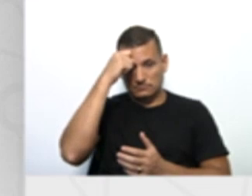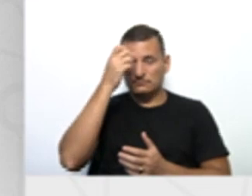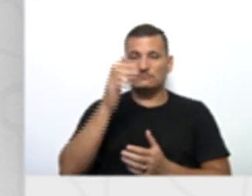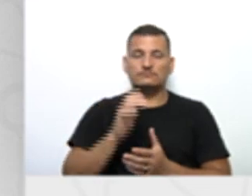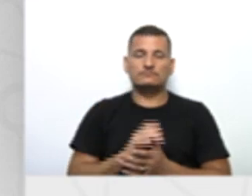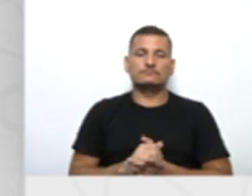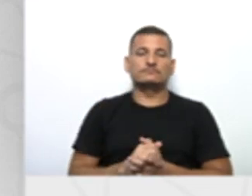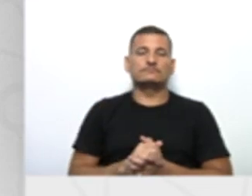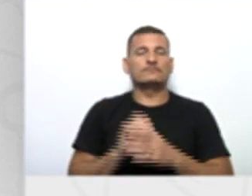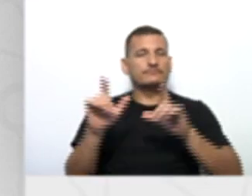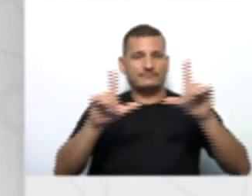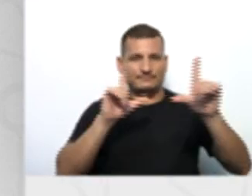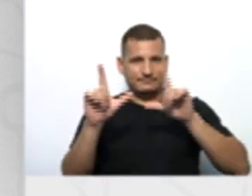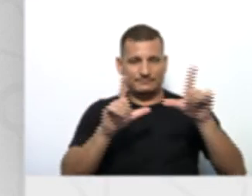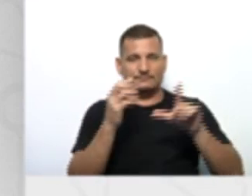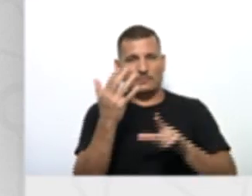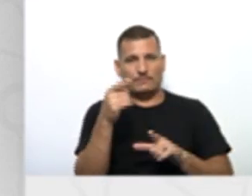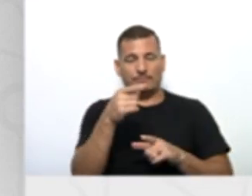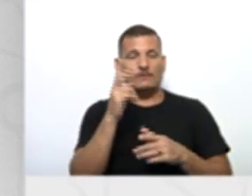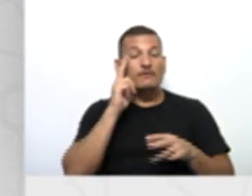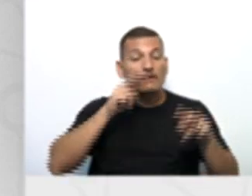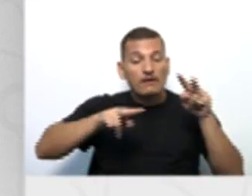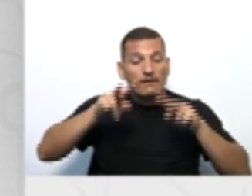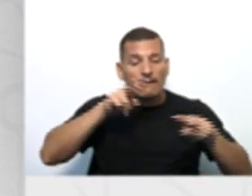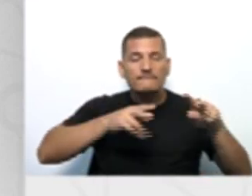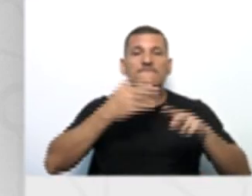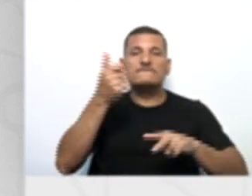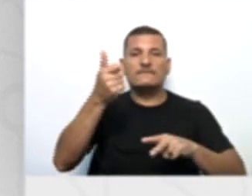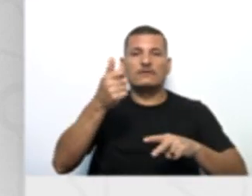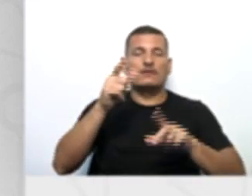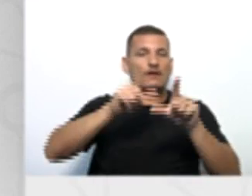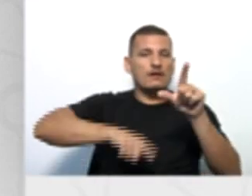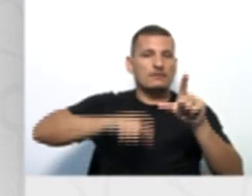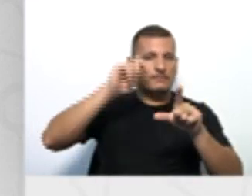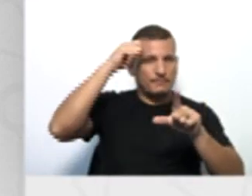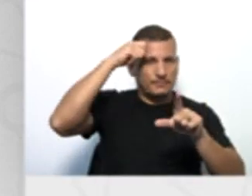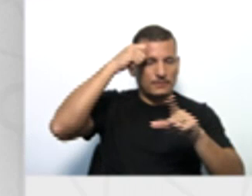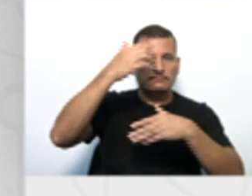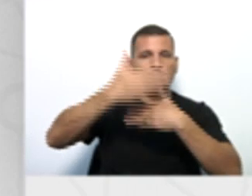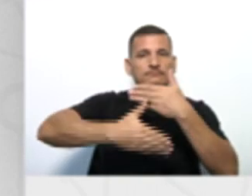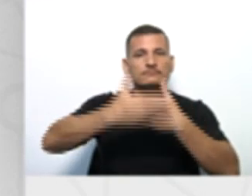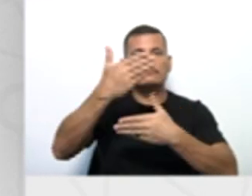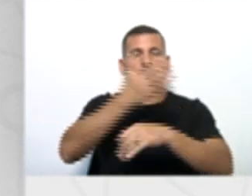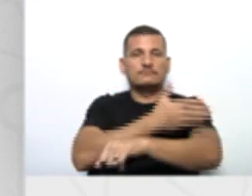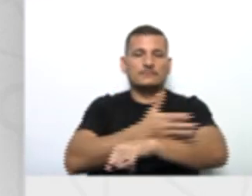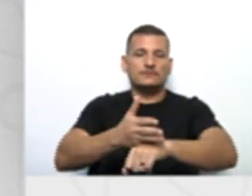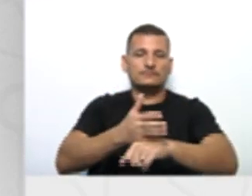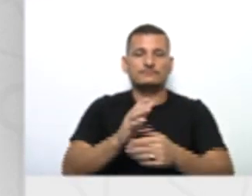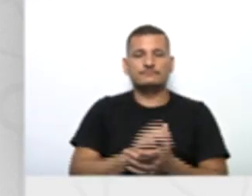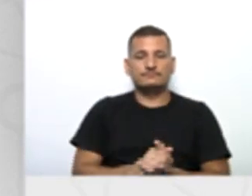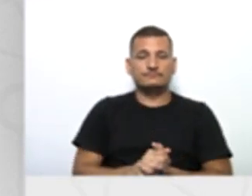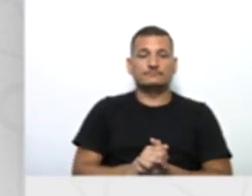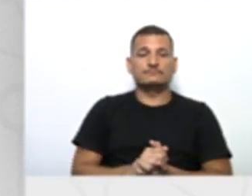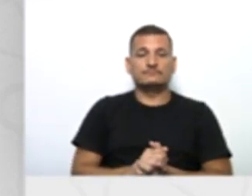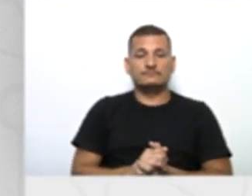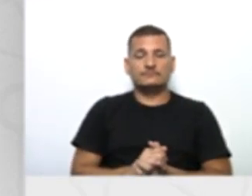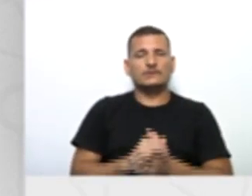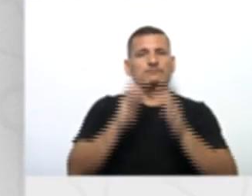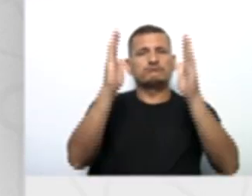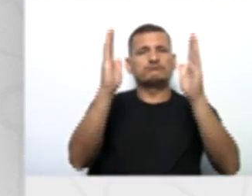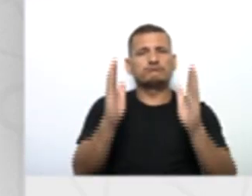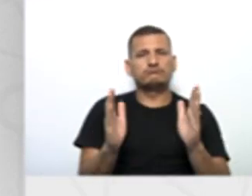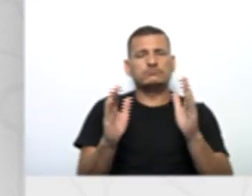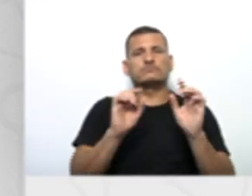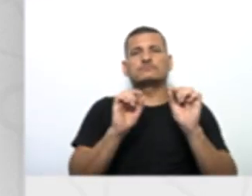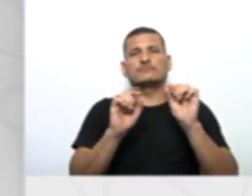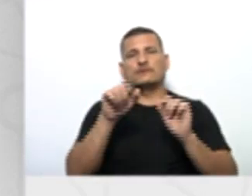vendo no slide. Então, a visibilidade, a legibilidade fica maior. O formato padrão é A4. Como a gente falou, a